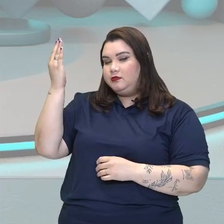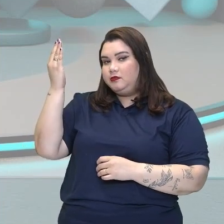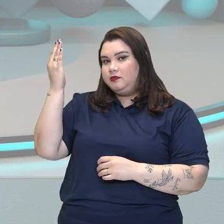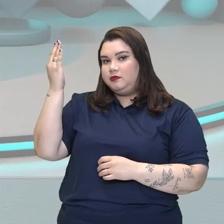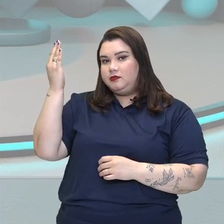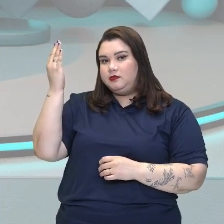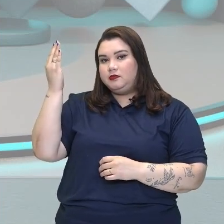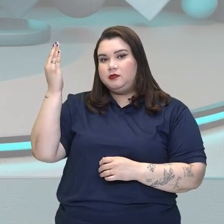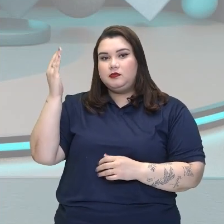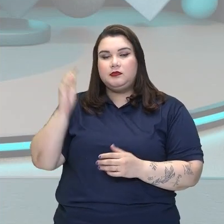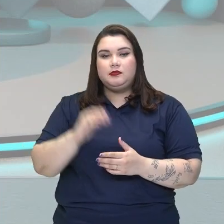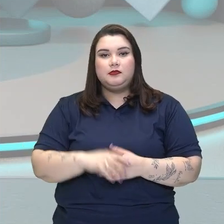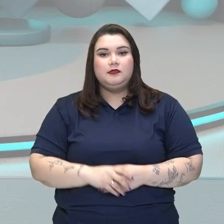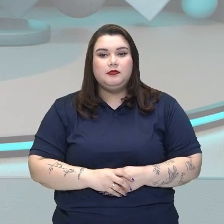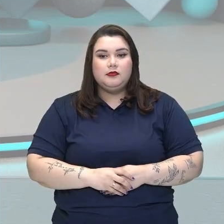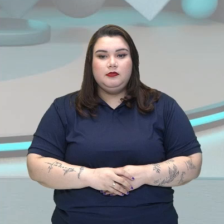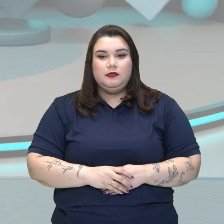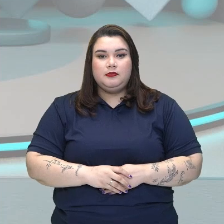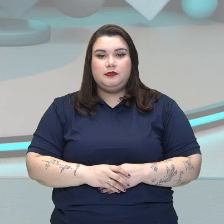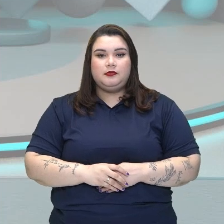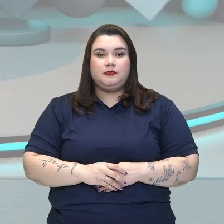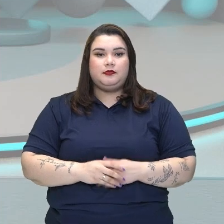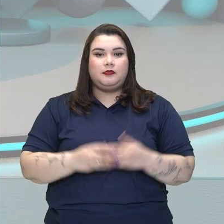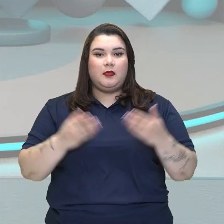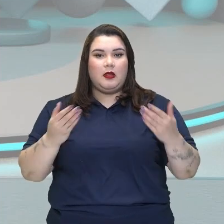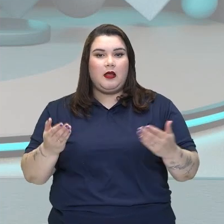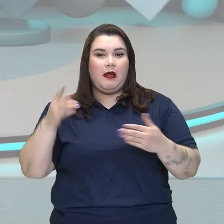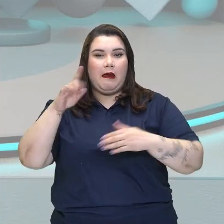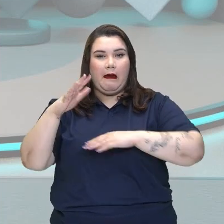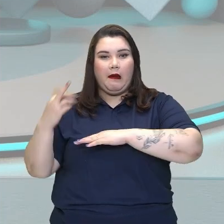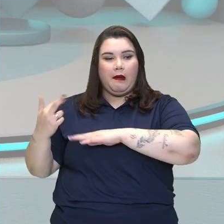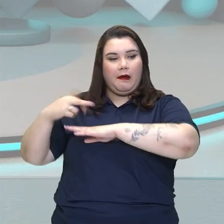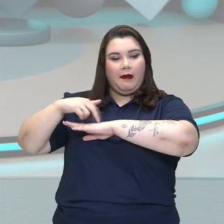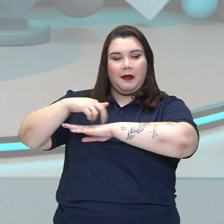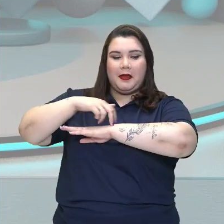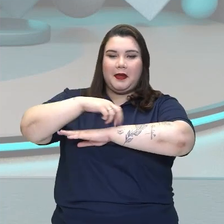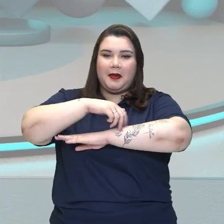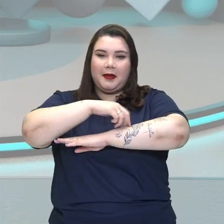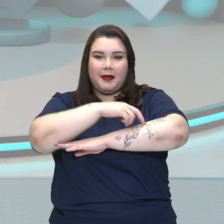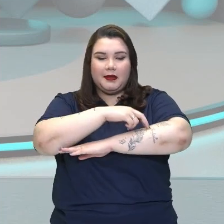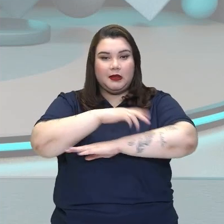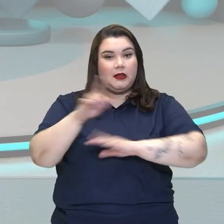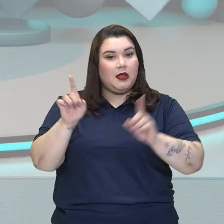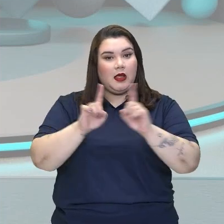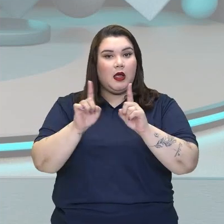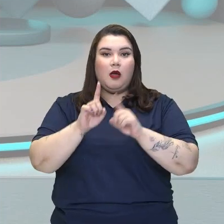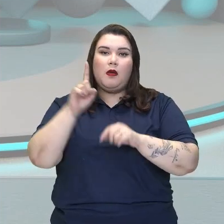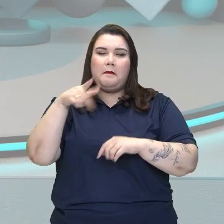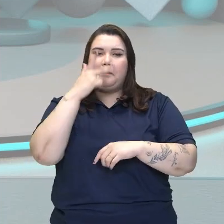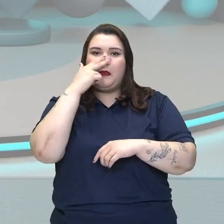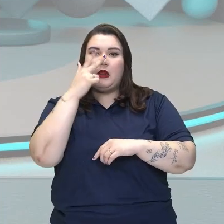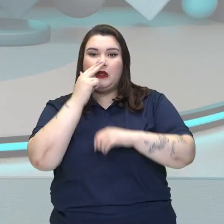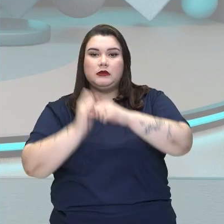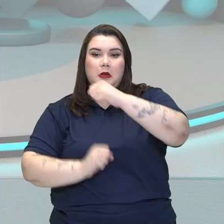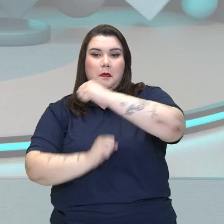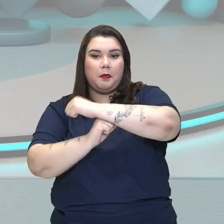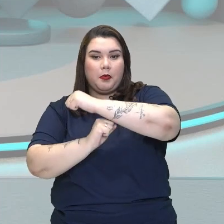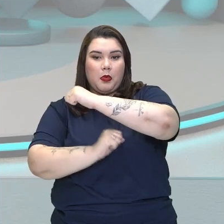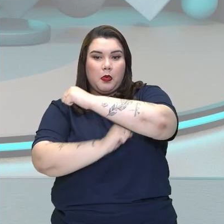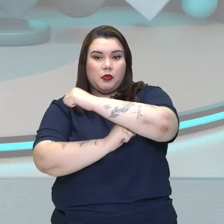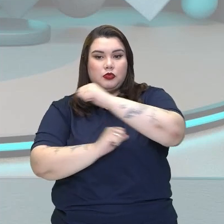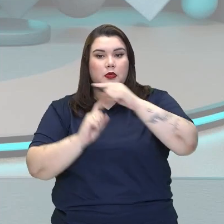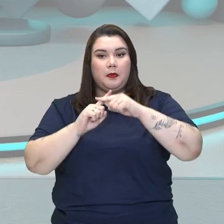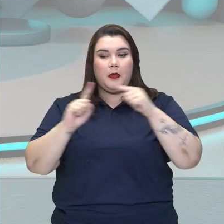conceito? Isso aí, mas professor, isso é uma passarela. Não, gente, isso aí é tipo uma ponte, né, que elas